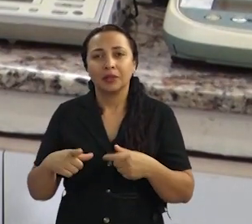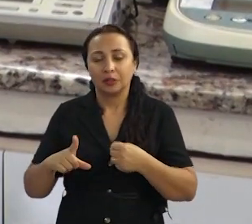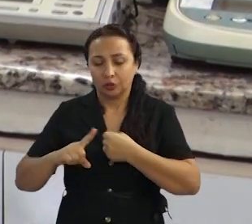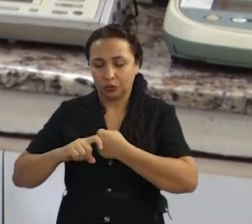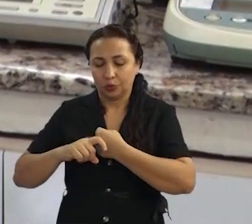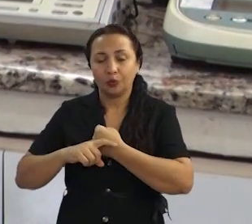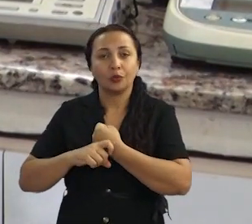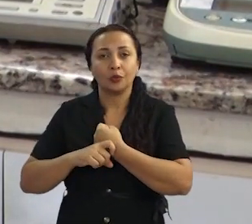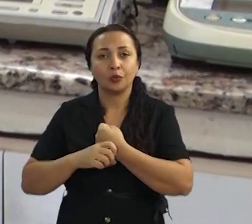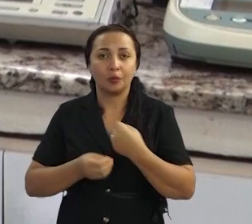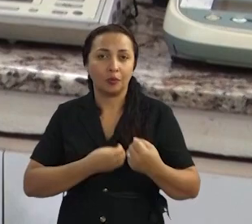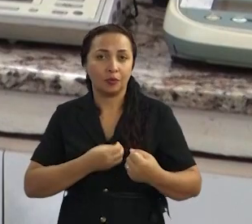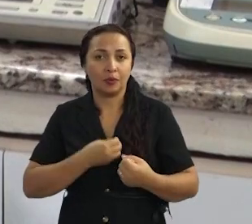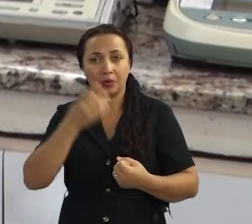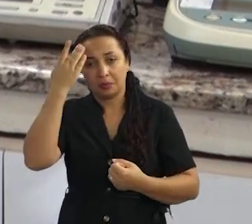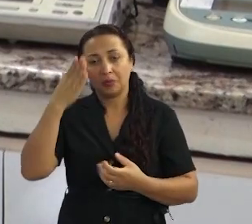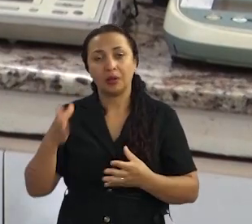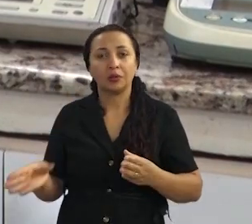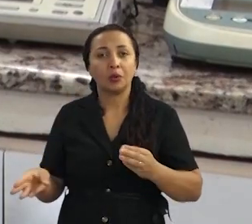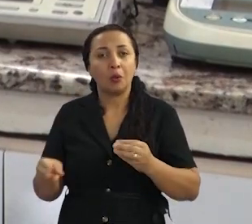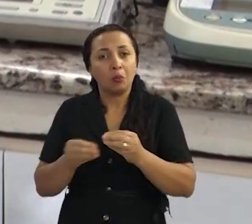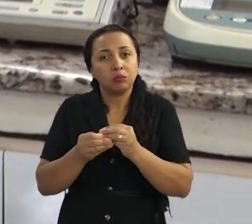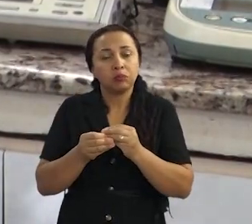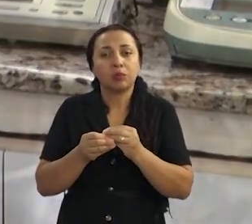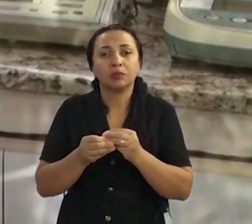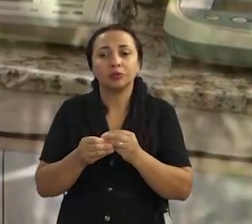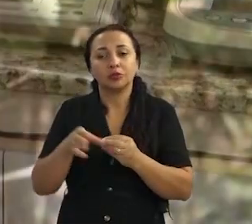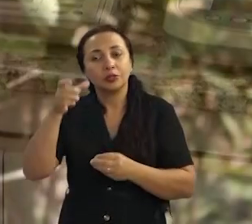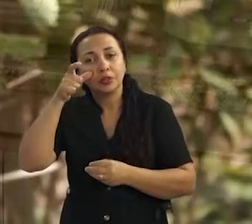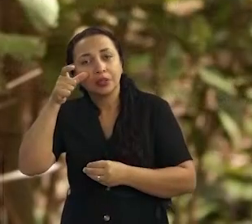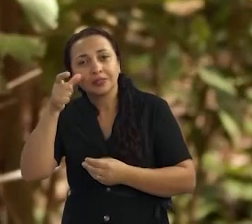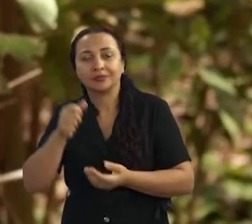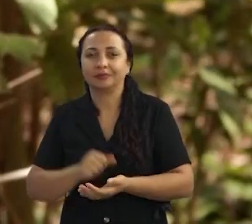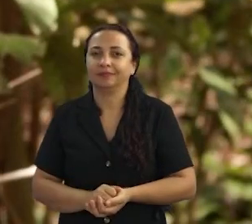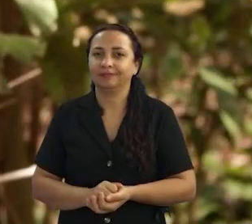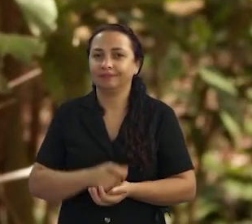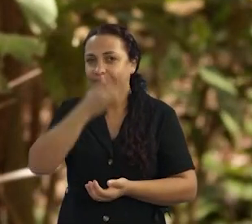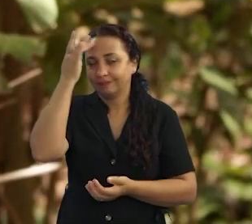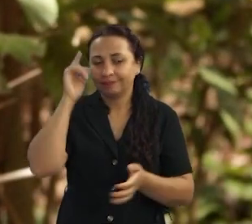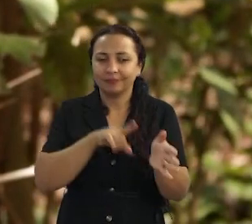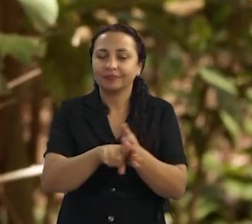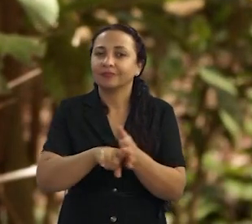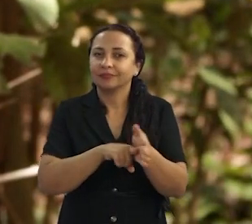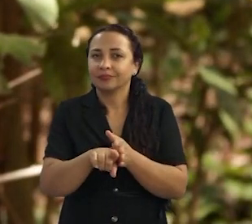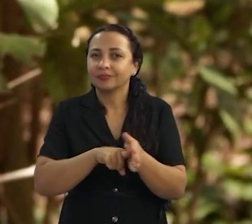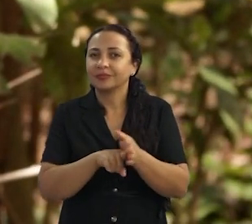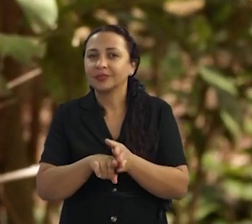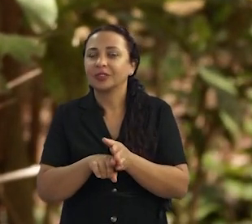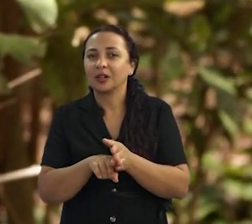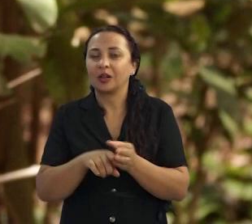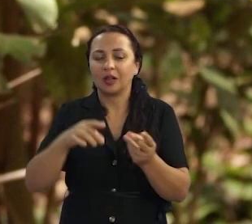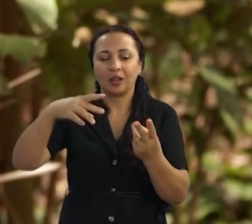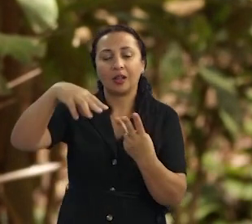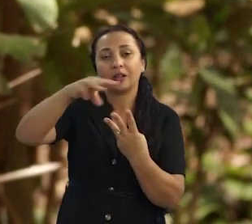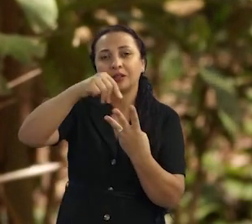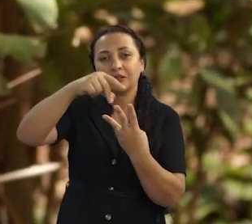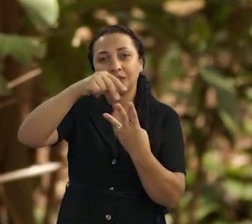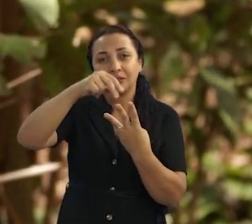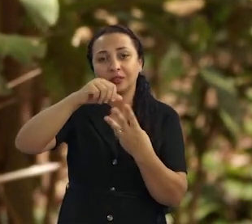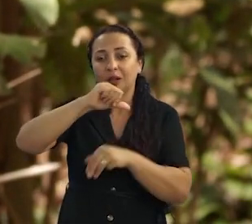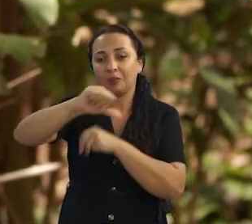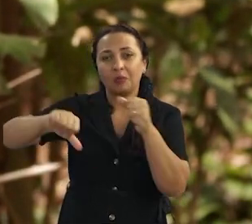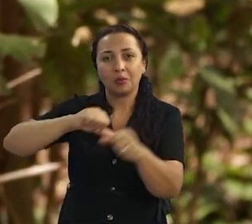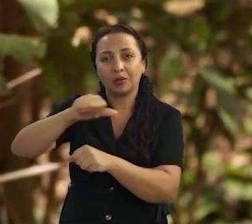de organismos vivos para a produção de compostos de interesse, né? Pesquisadores da Universidade Federal de